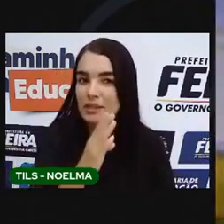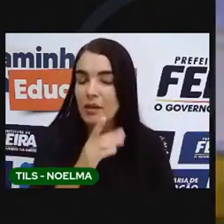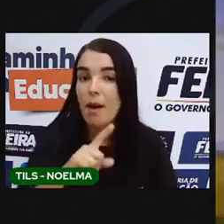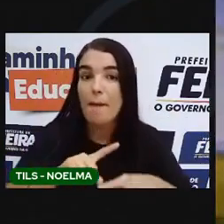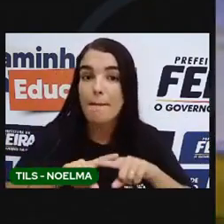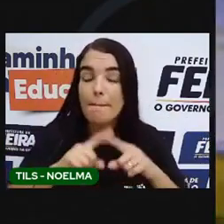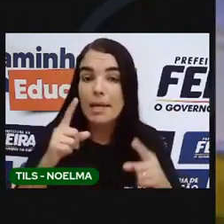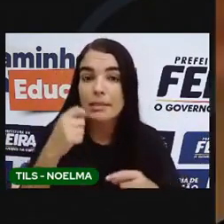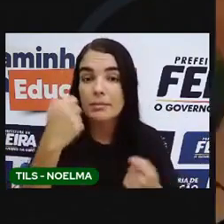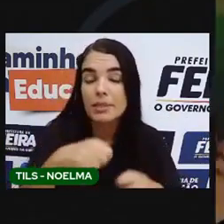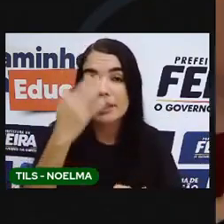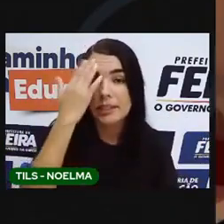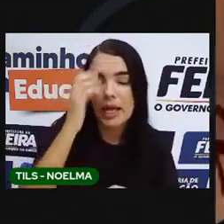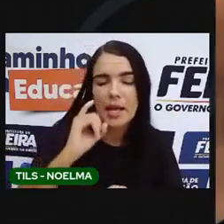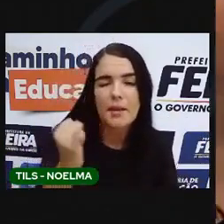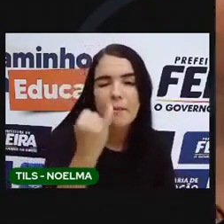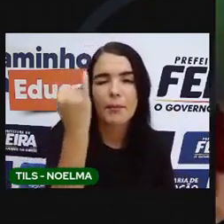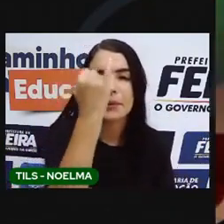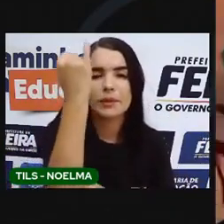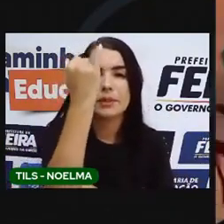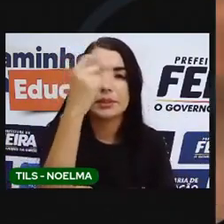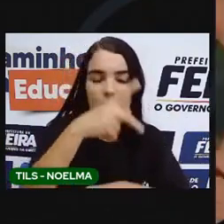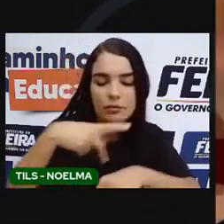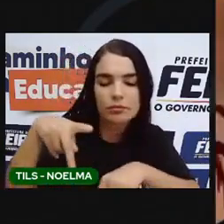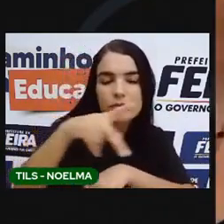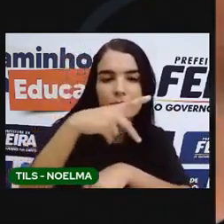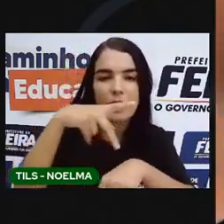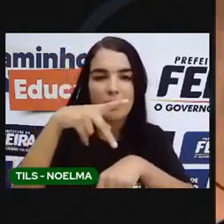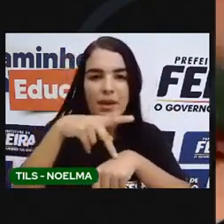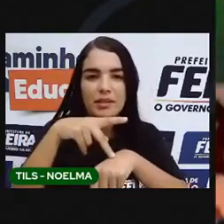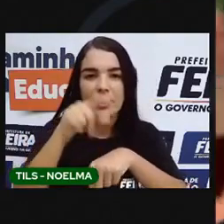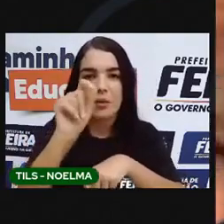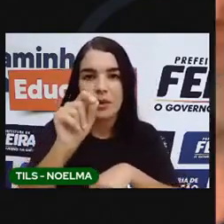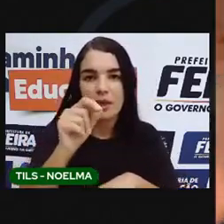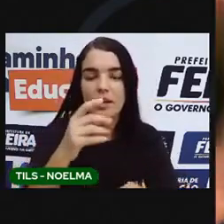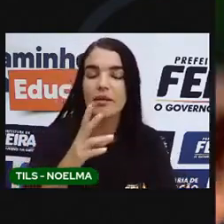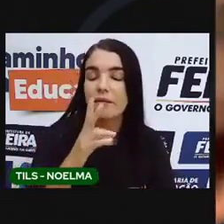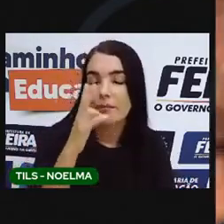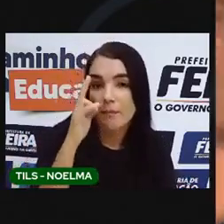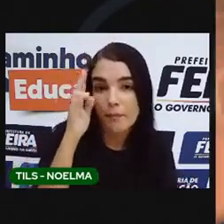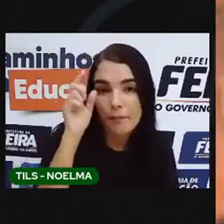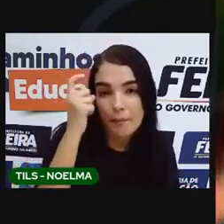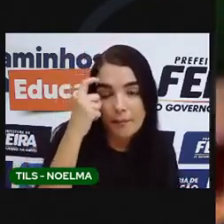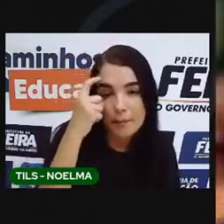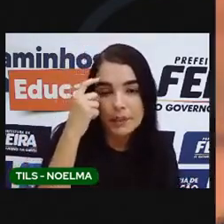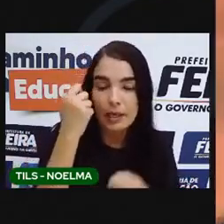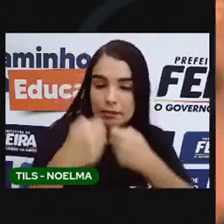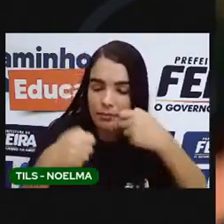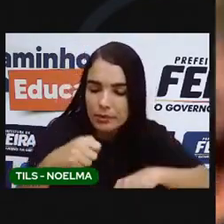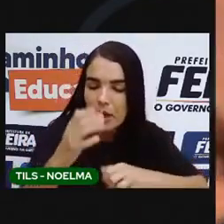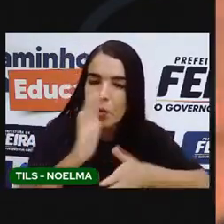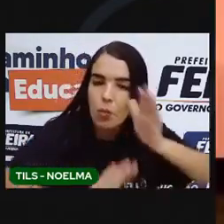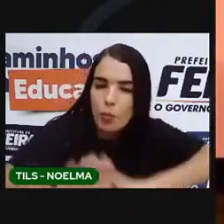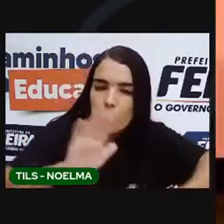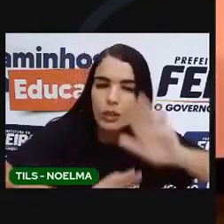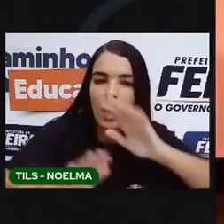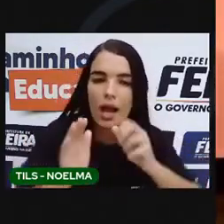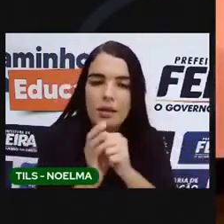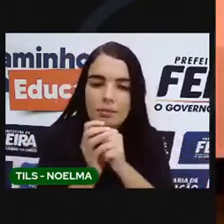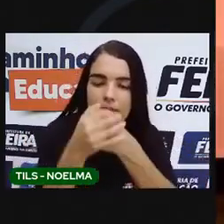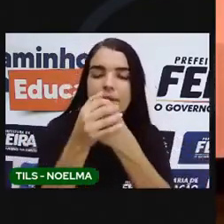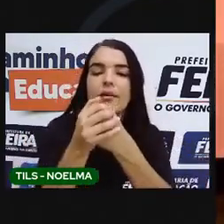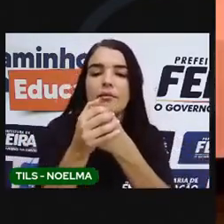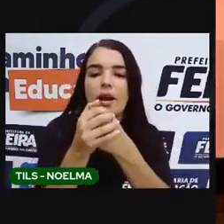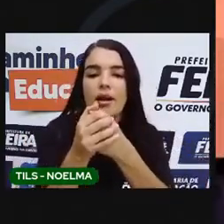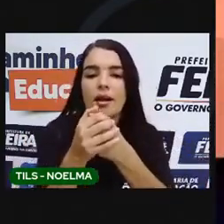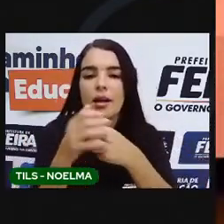para a biodiversidade do nosso país. O que nos faz refletir o quanto devemos cuidar e preservar dos nossos biomas, parando